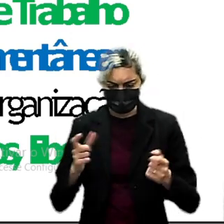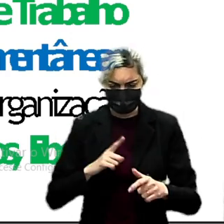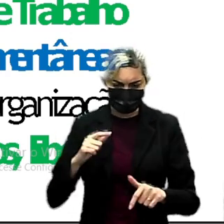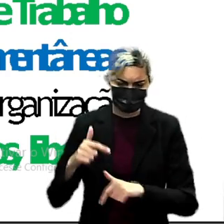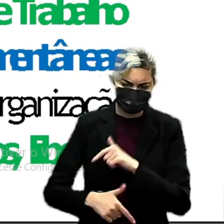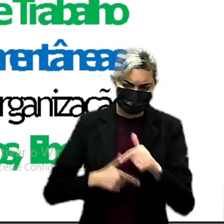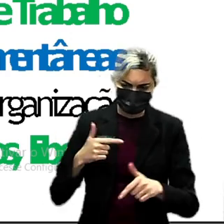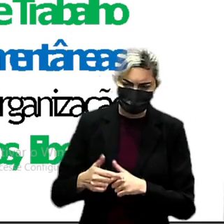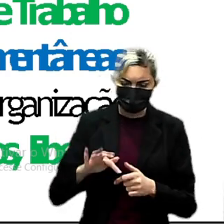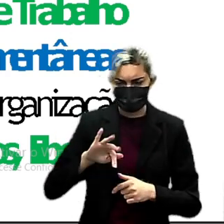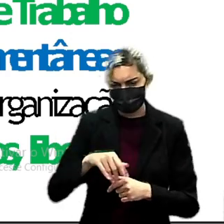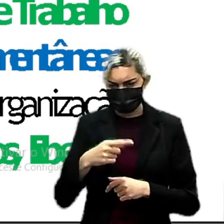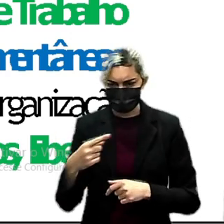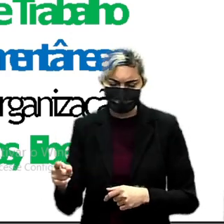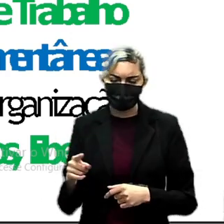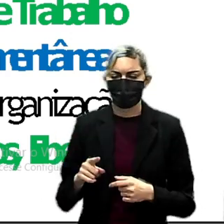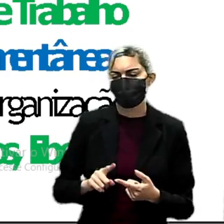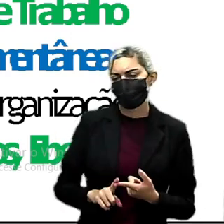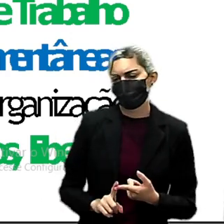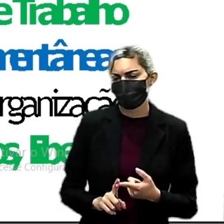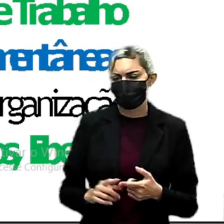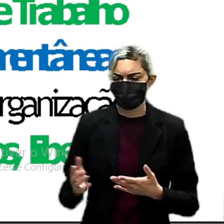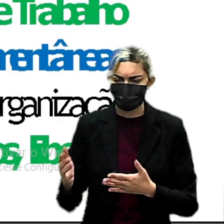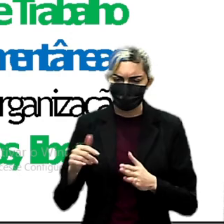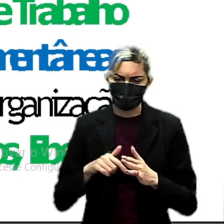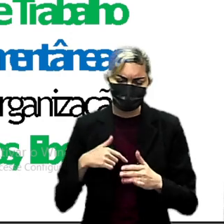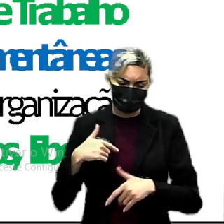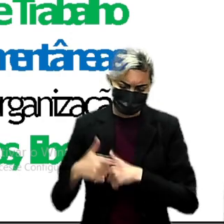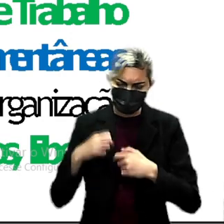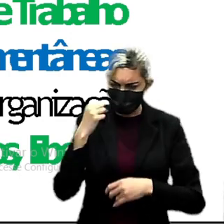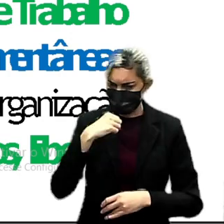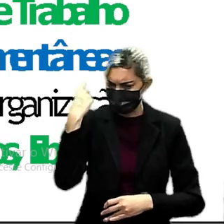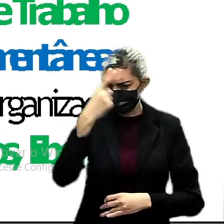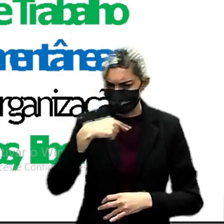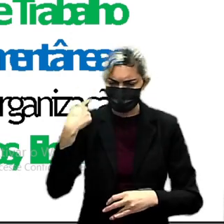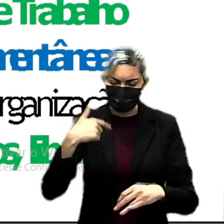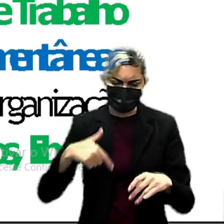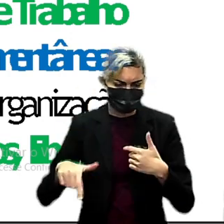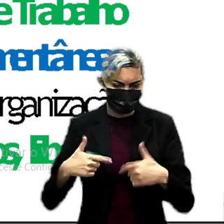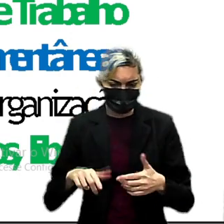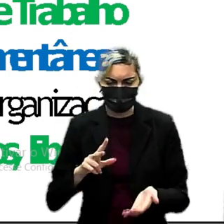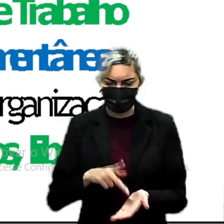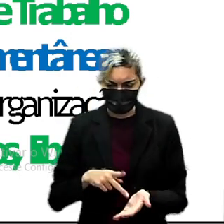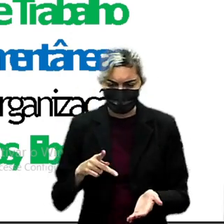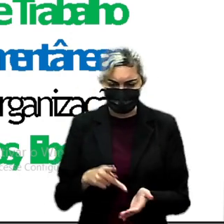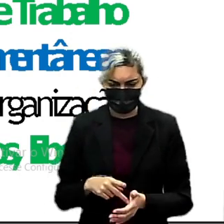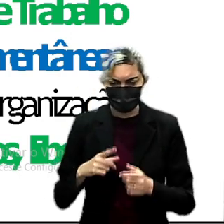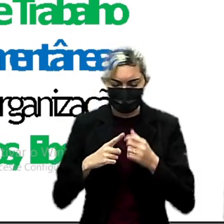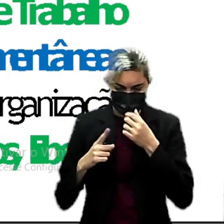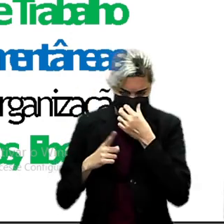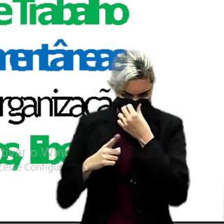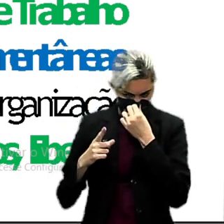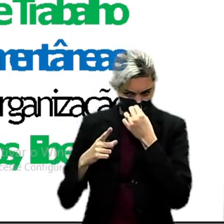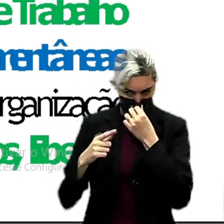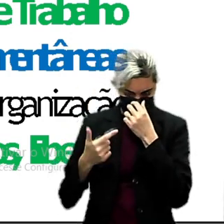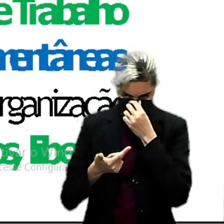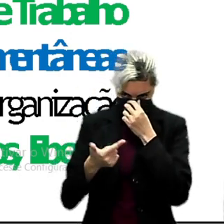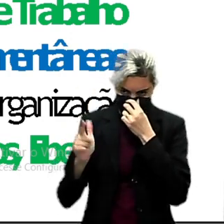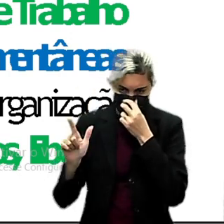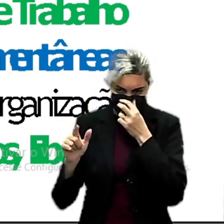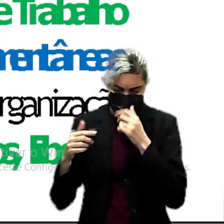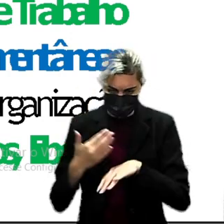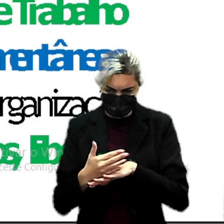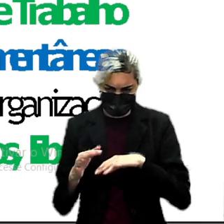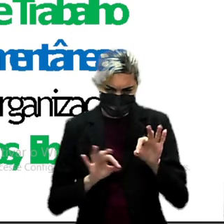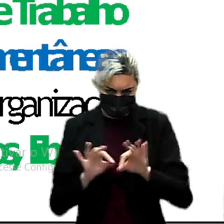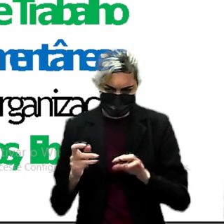trabalhando com funções momentâneas, jornadas de 8 horas de trabalho, na verdade, vão ter uma outra forma